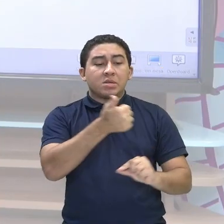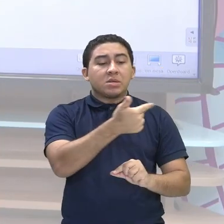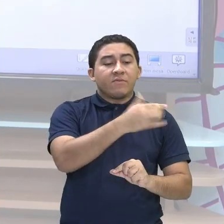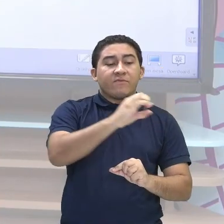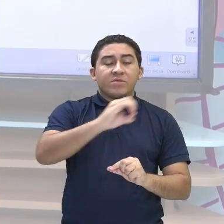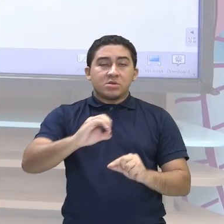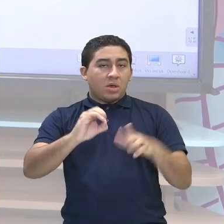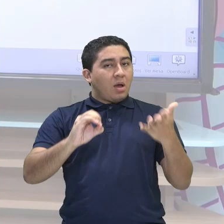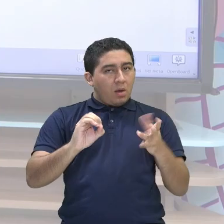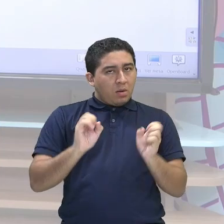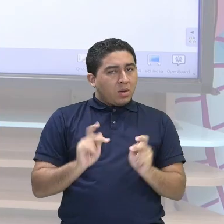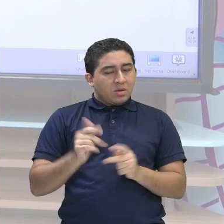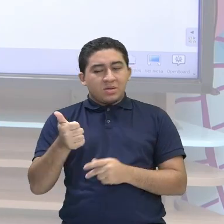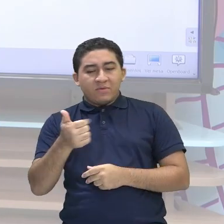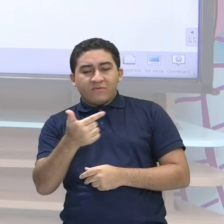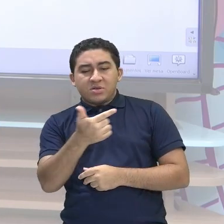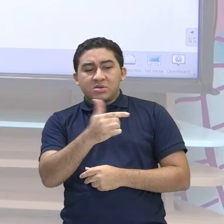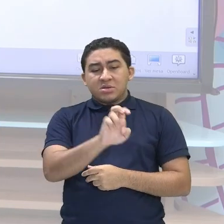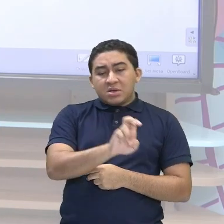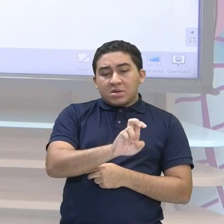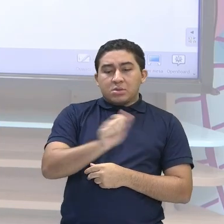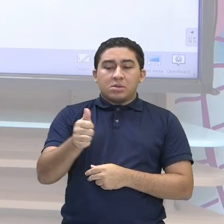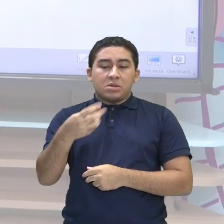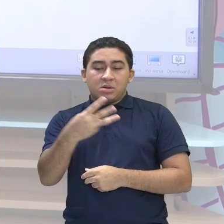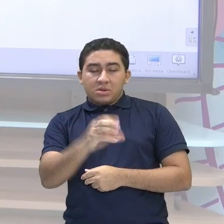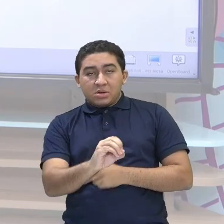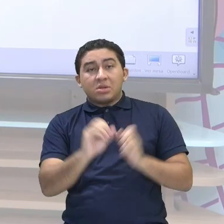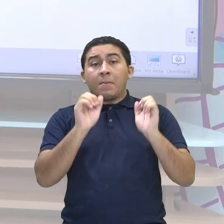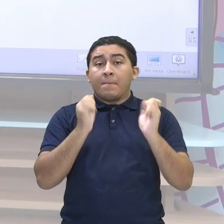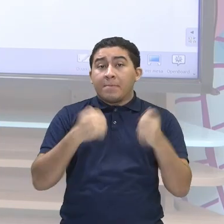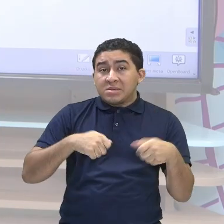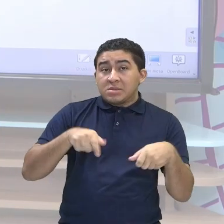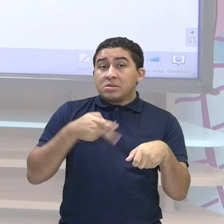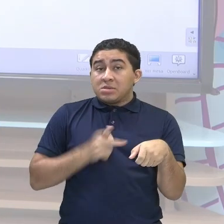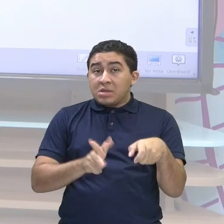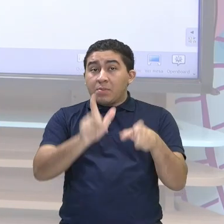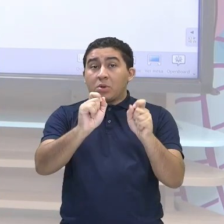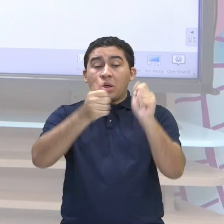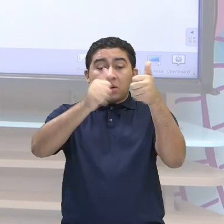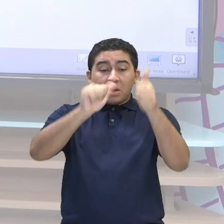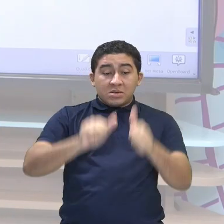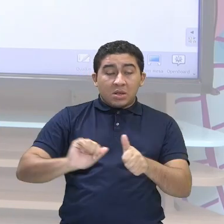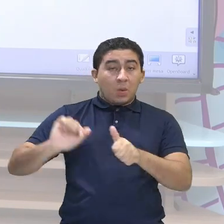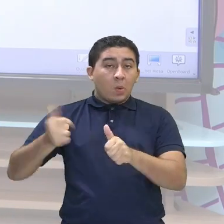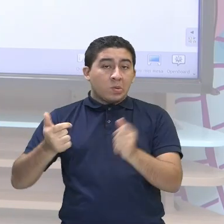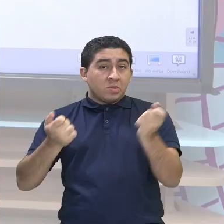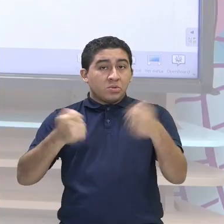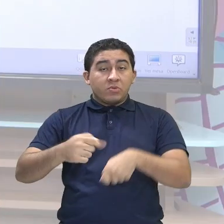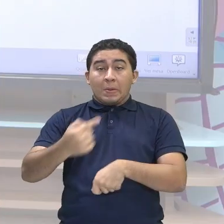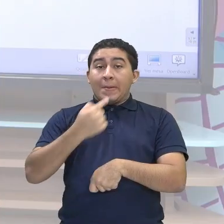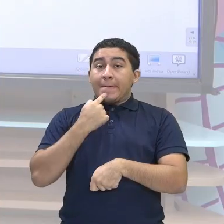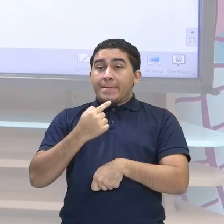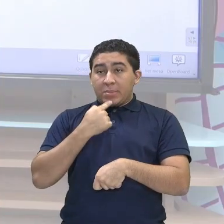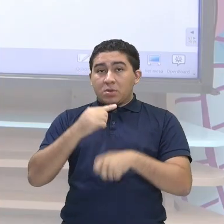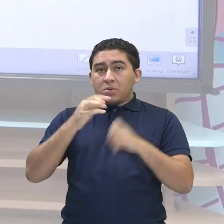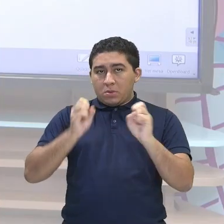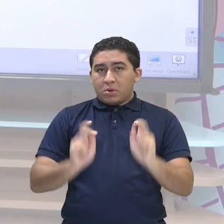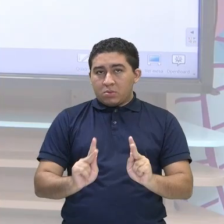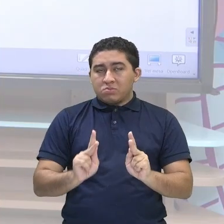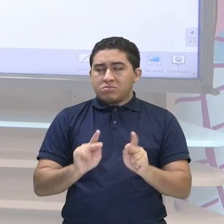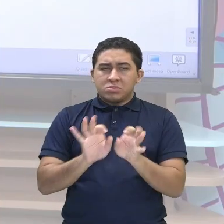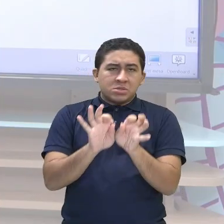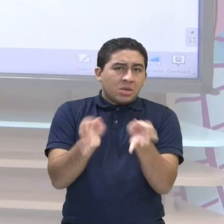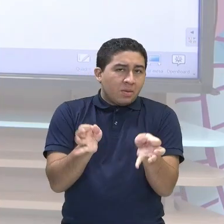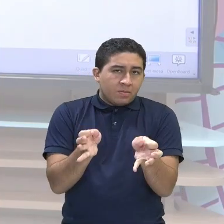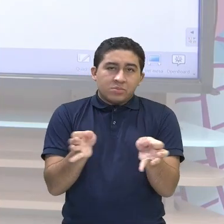ali 125, 130 graus. Você sempre tem que verificar as outras longitudes que estão aí ao lado. É muito simples